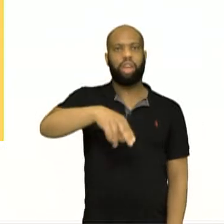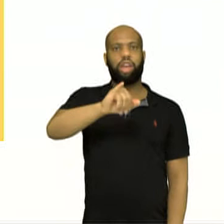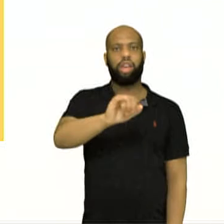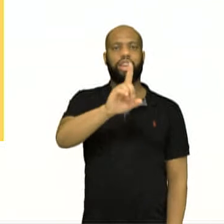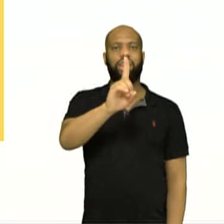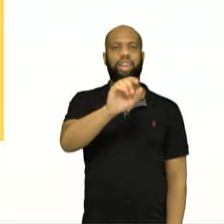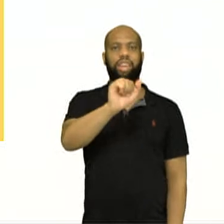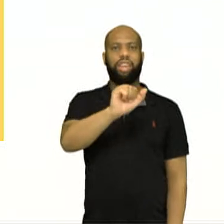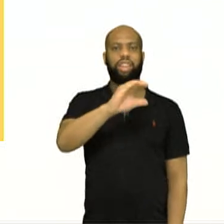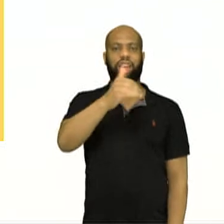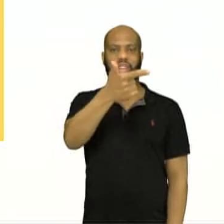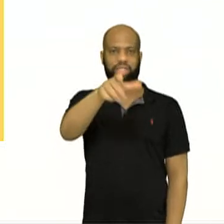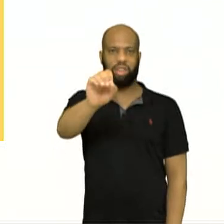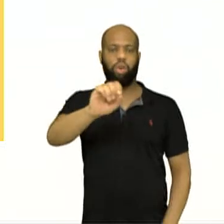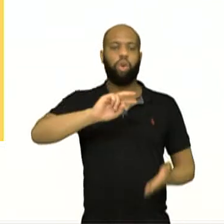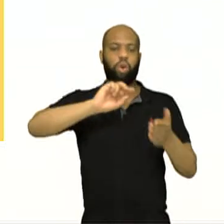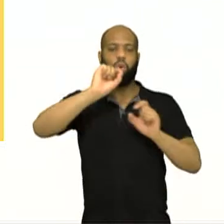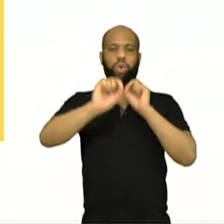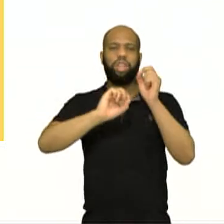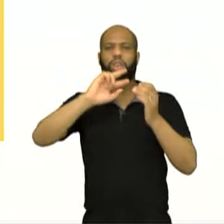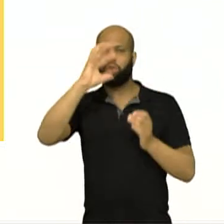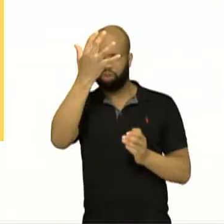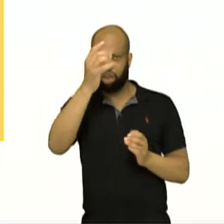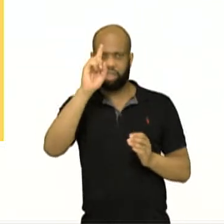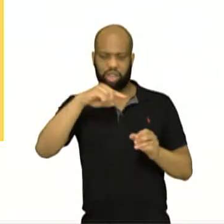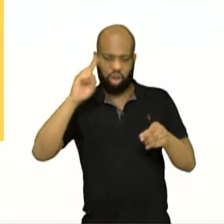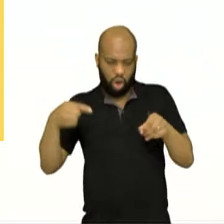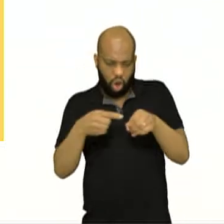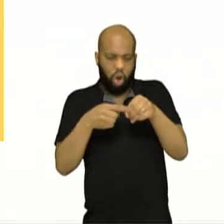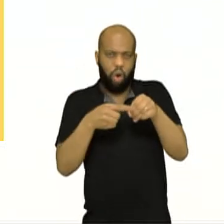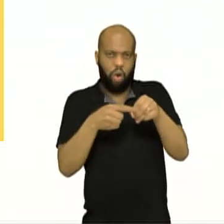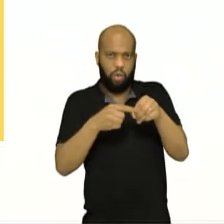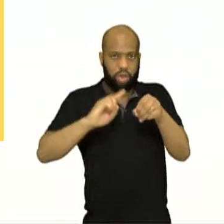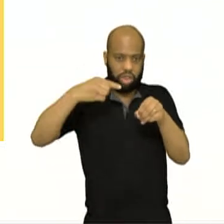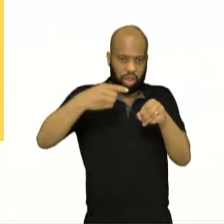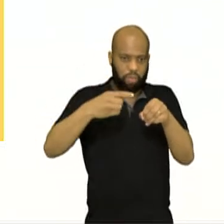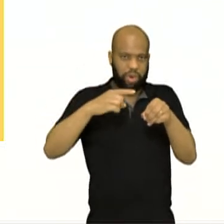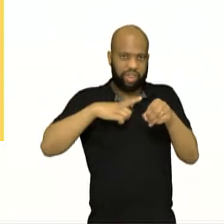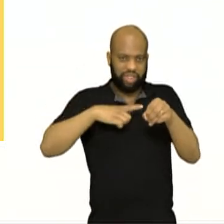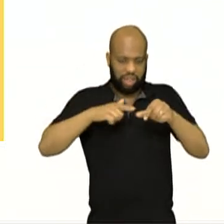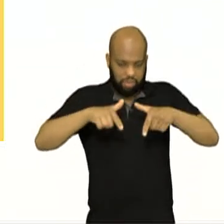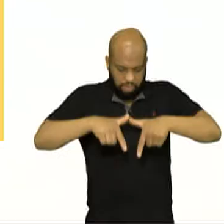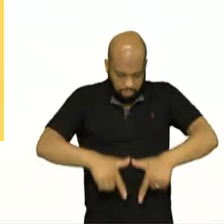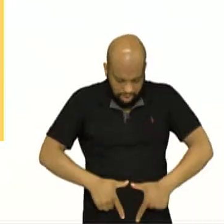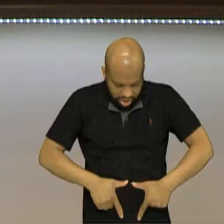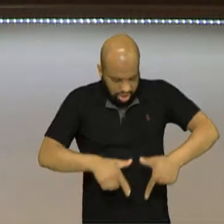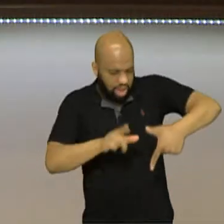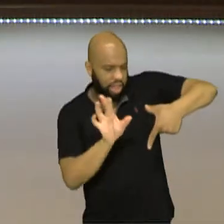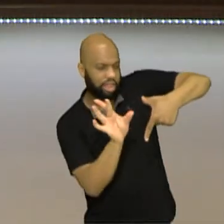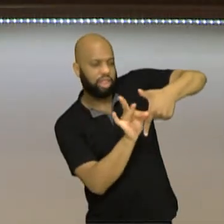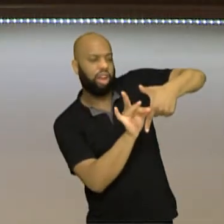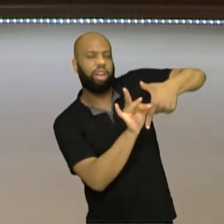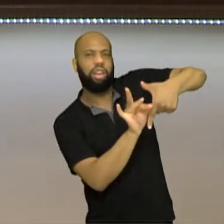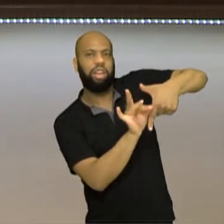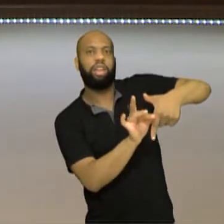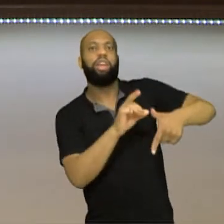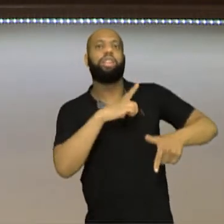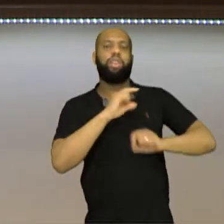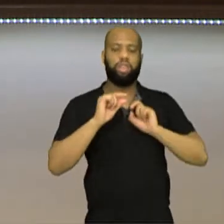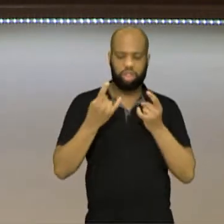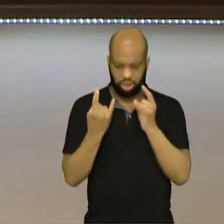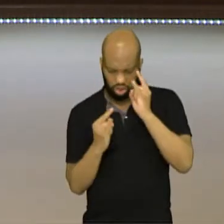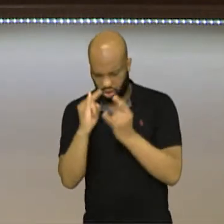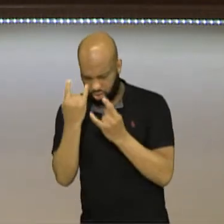que é a implantação do óvulo fecundado na parede do endométrio, da Maria ali, certo? E aí, com hormônios e